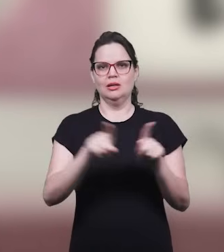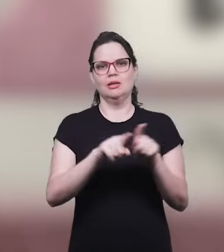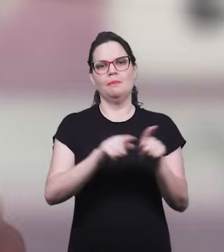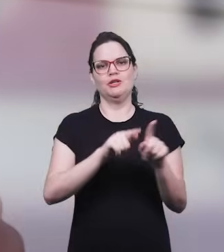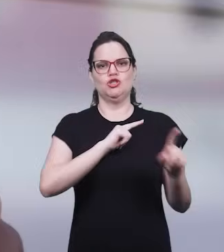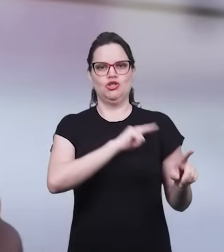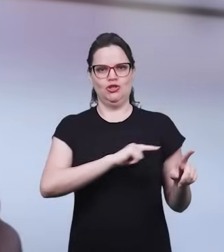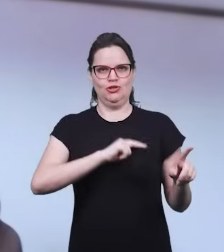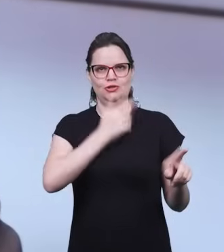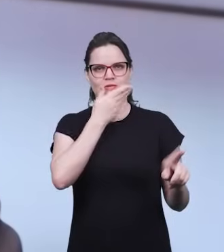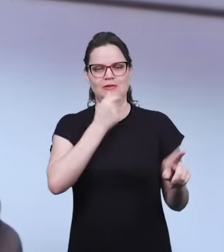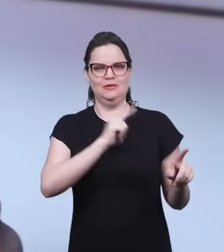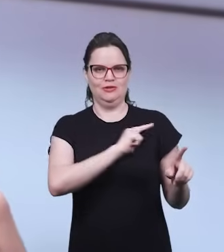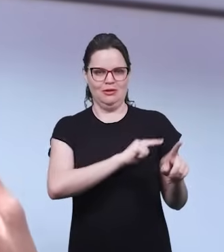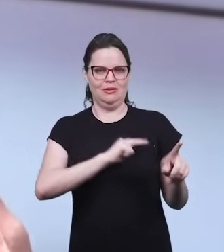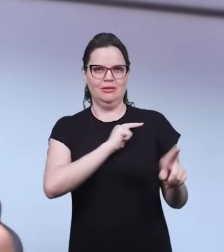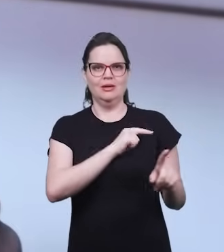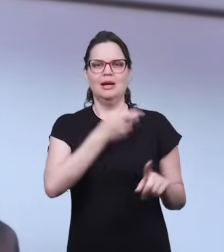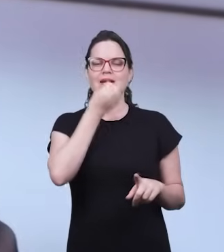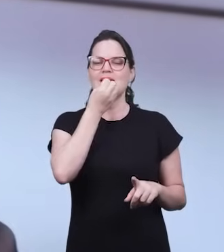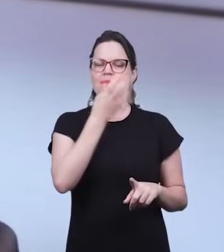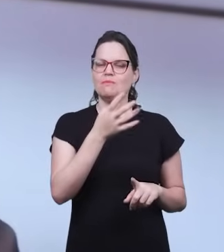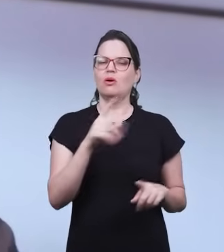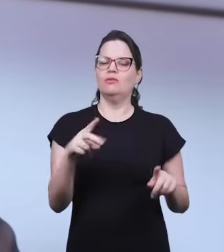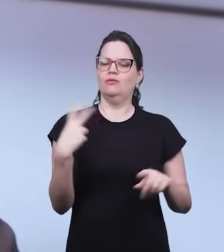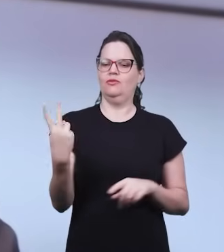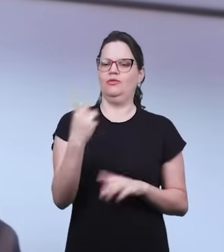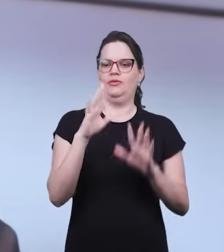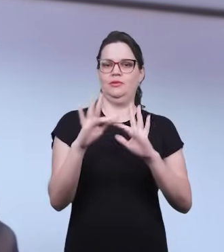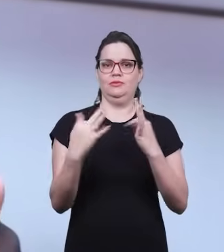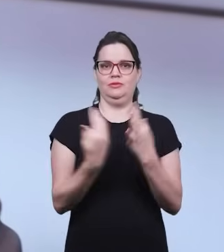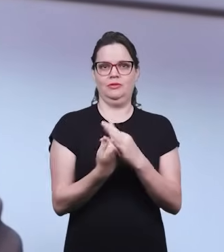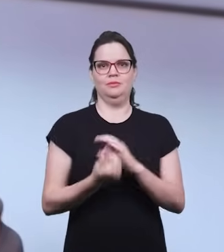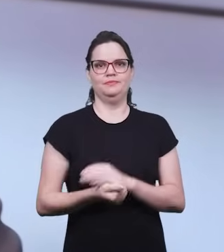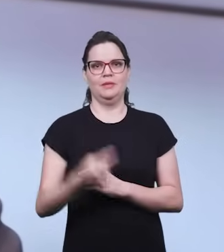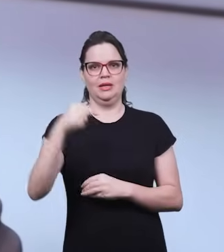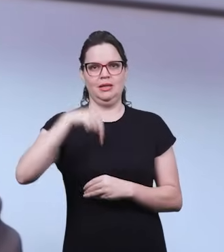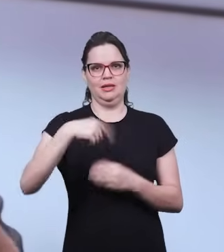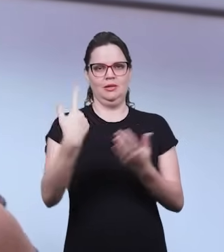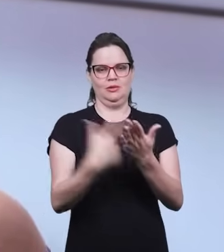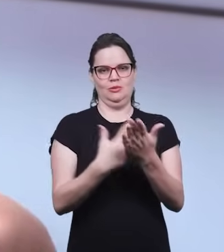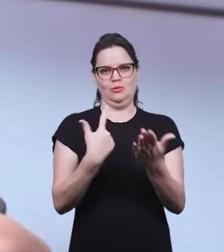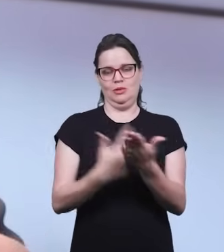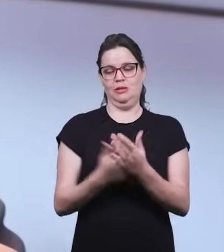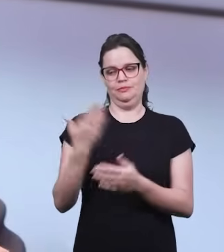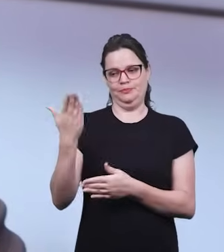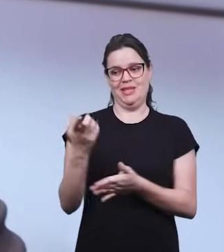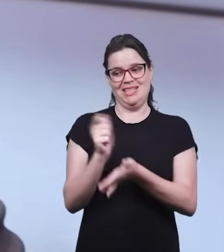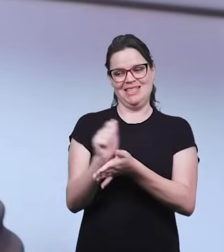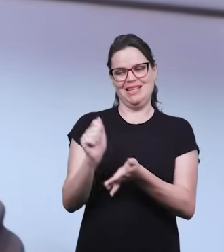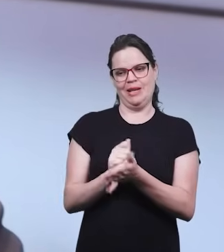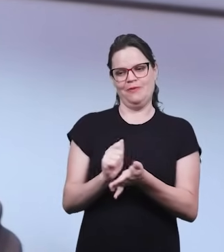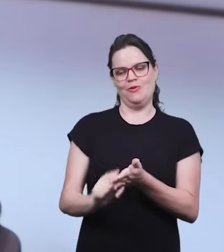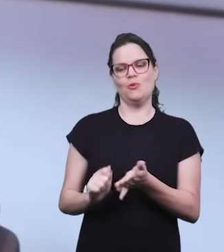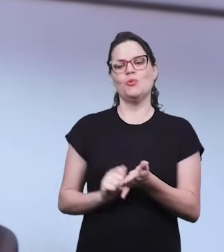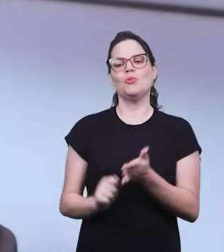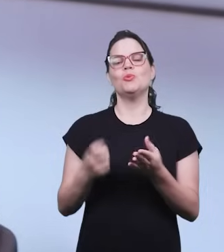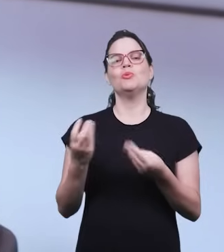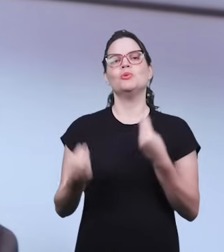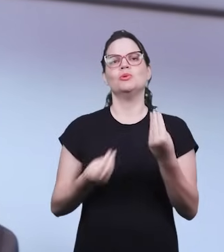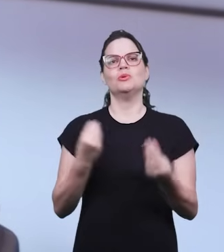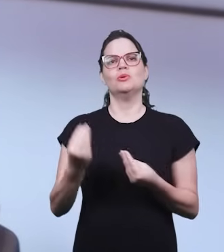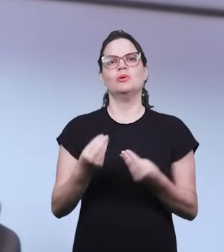que é importante a gente valorizar, falar mesmo da família. E aqui no livro, o senhor também fala um pouco